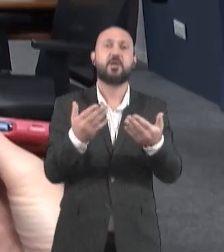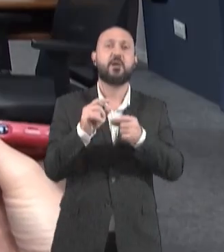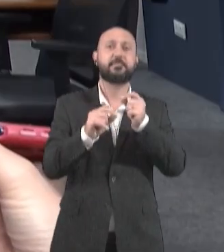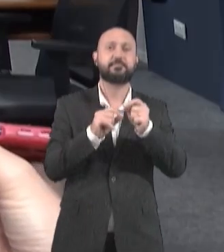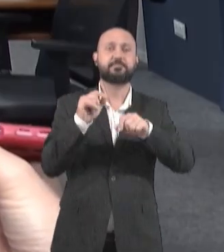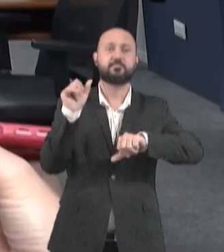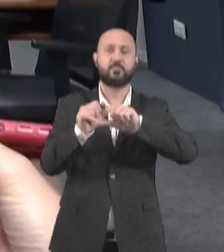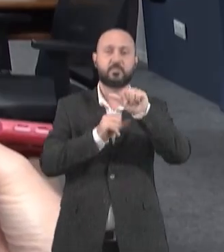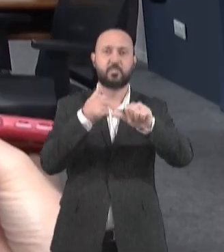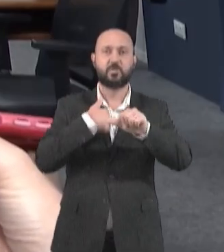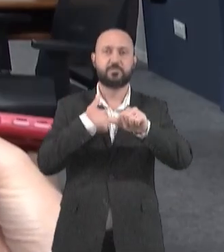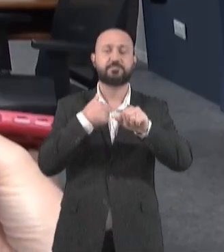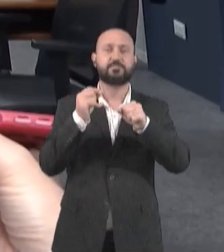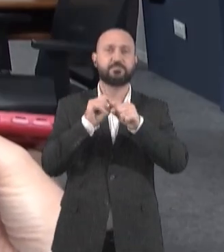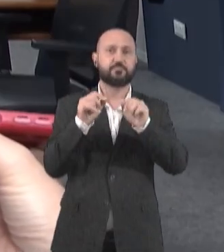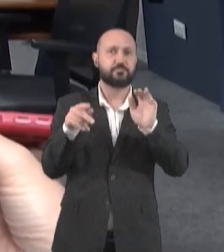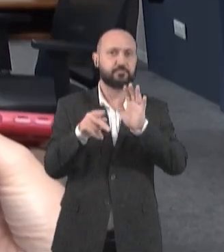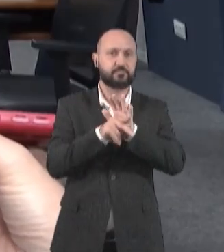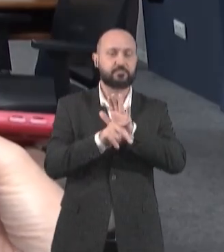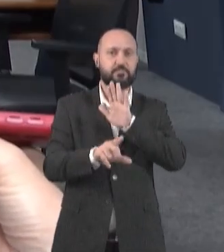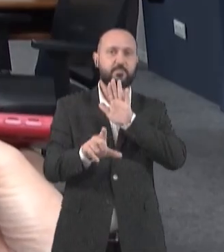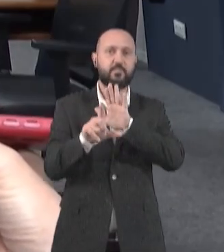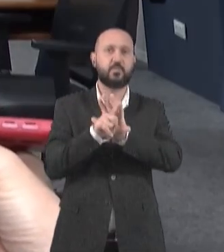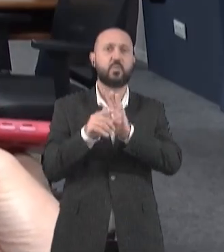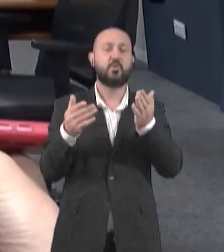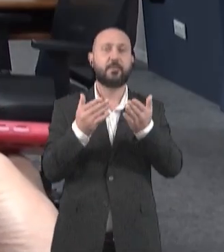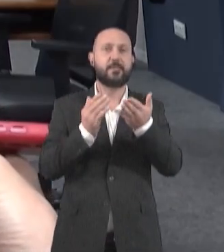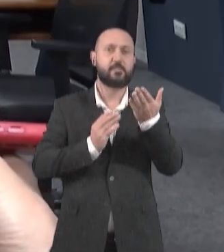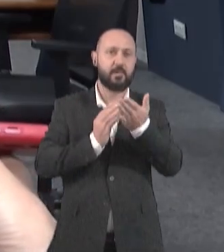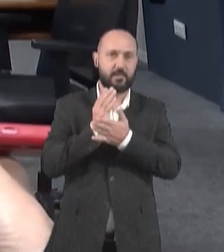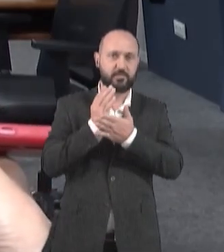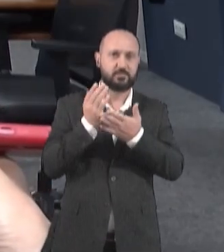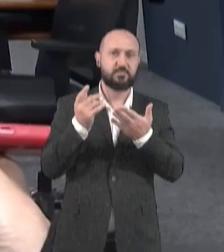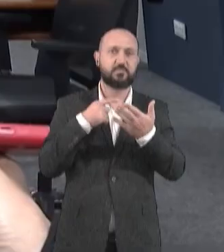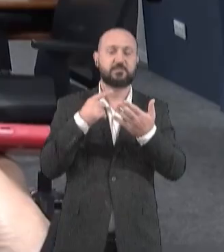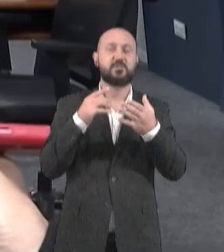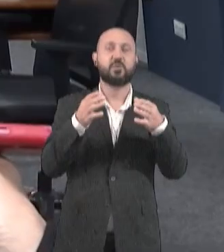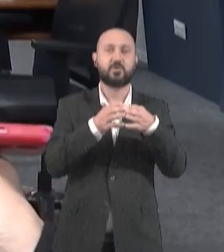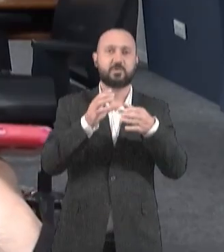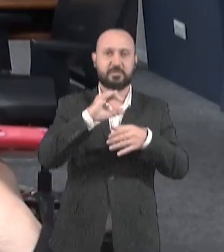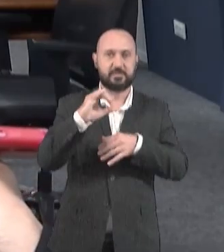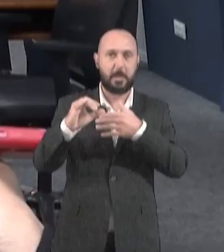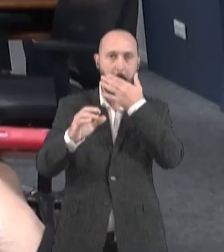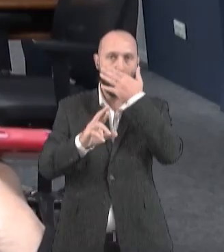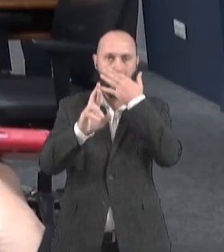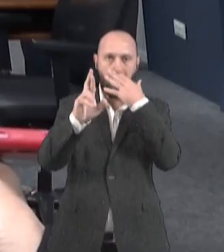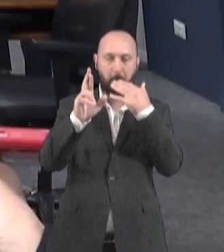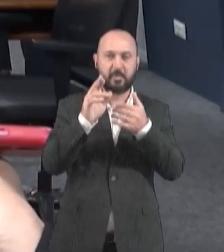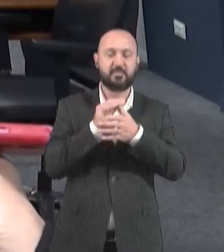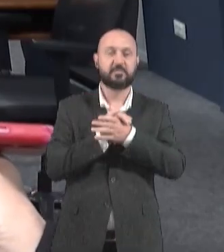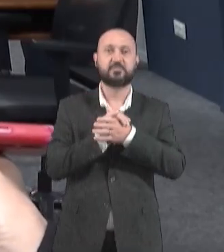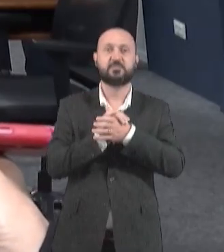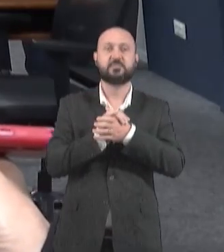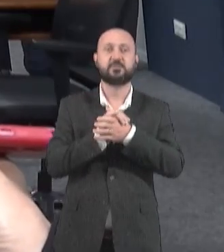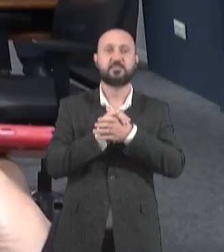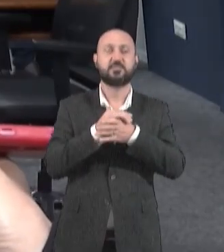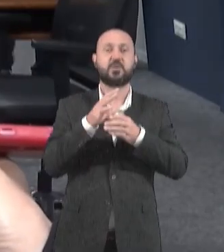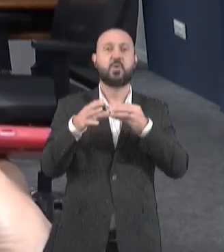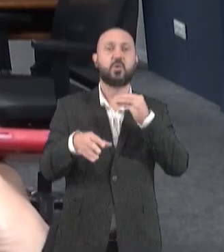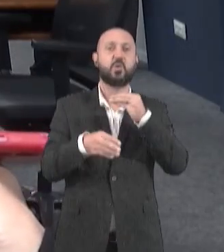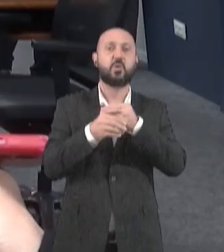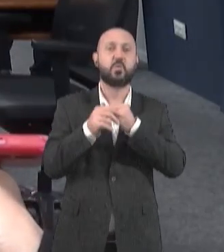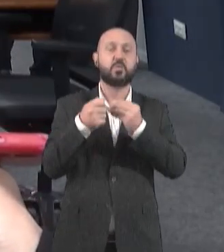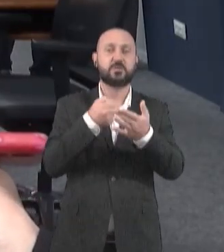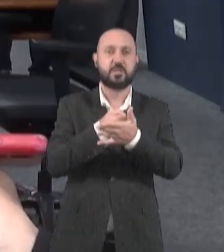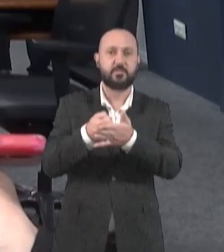agora, essa alteração que eu fiz na minha própria lei, e hoje foi aprovada aqui na Comissão de Constituição, Justiça e Redação, inclui